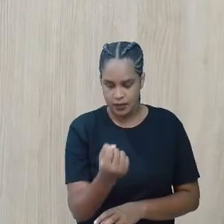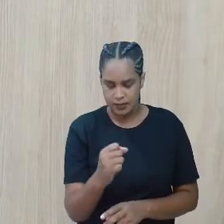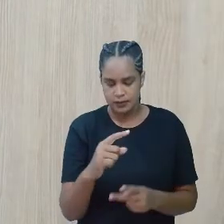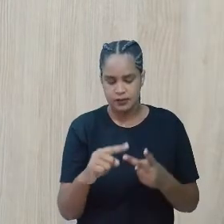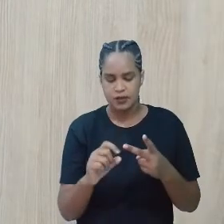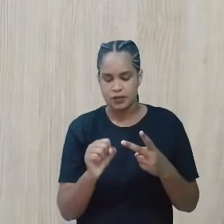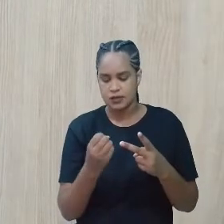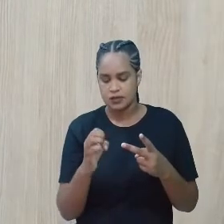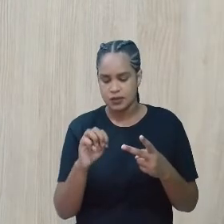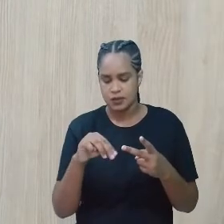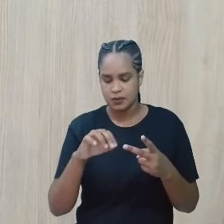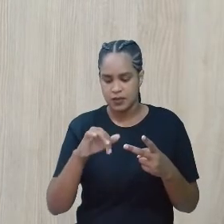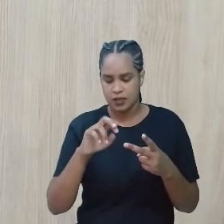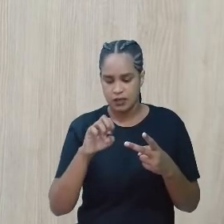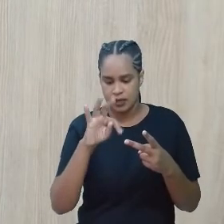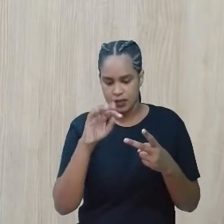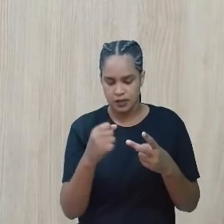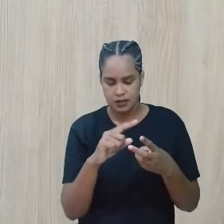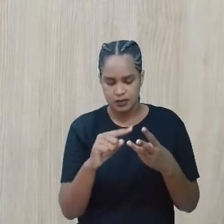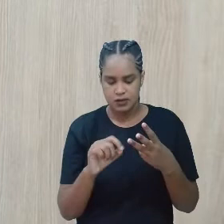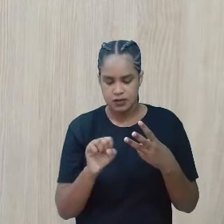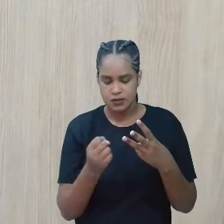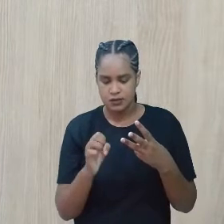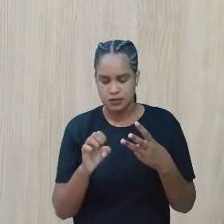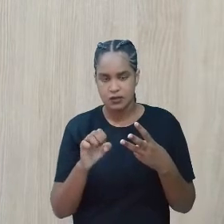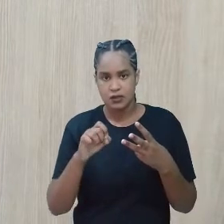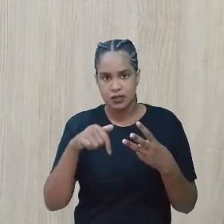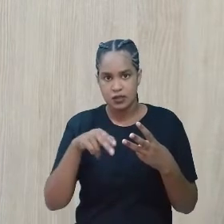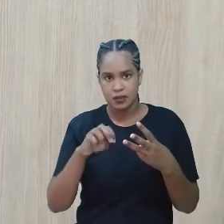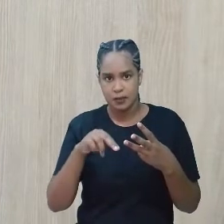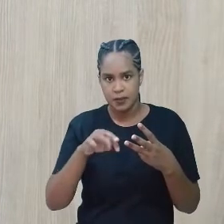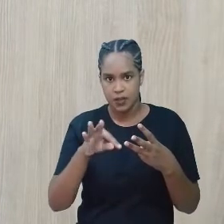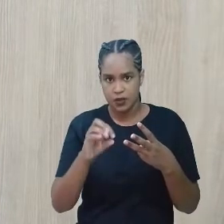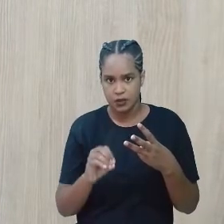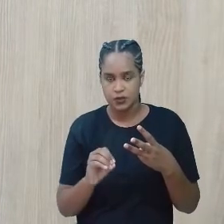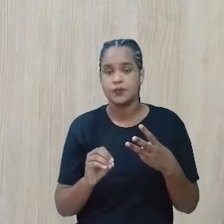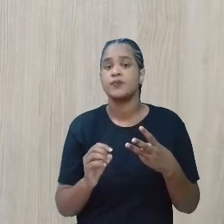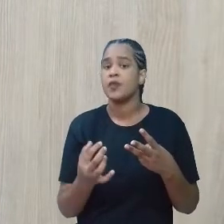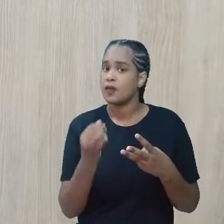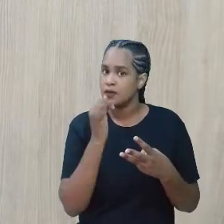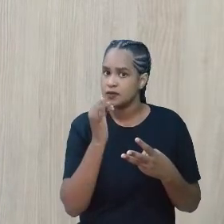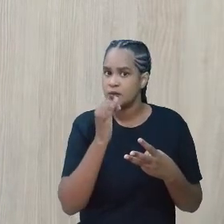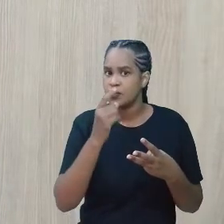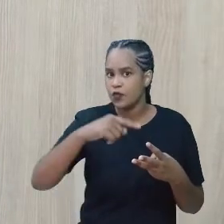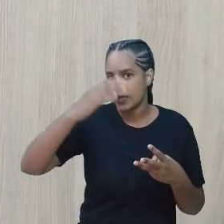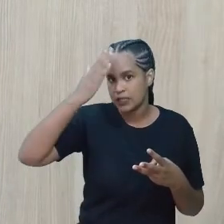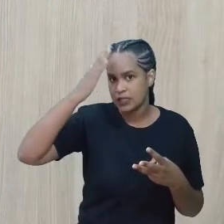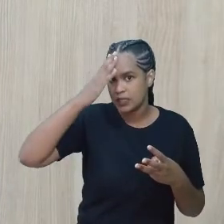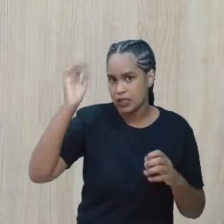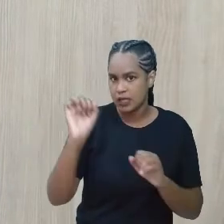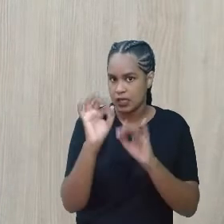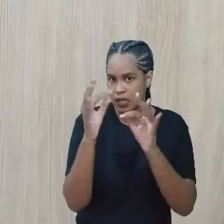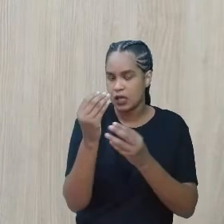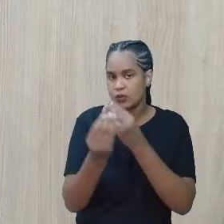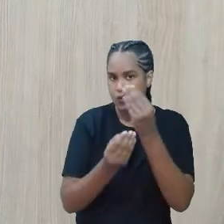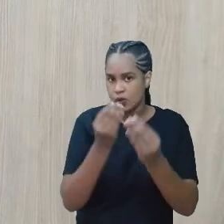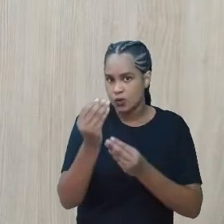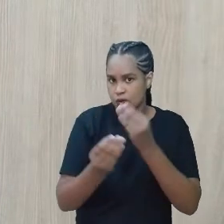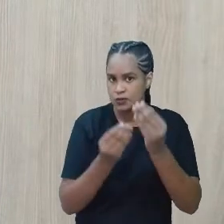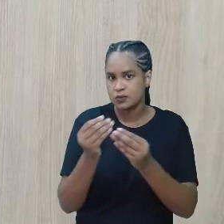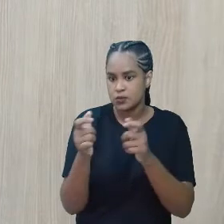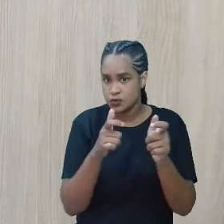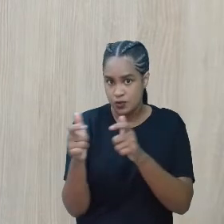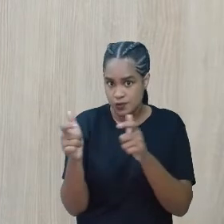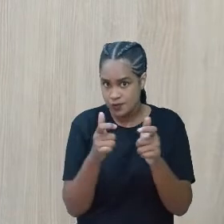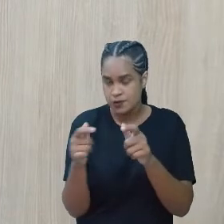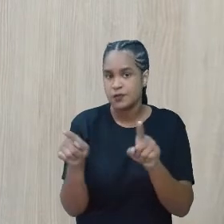e segmentos, a gente acabou de colocar isso como um exemplo para você entender a posição, mas também entender